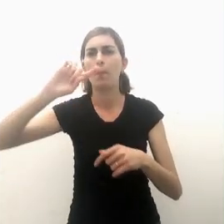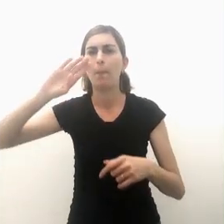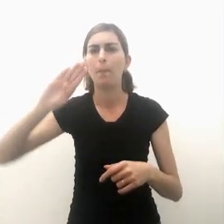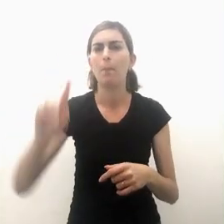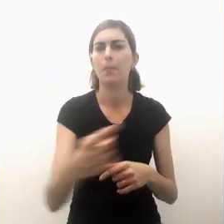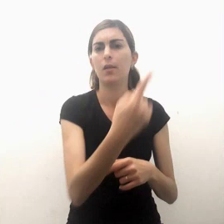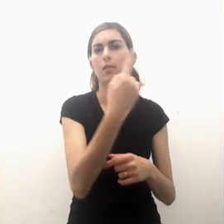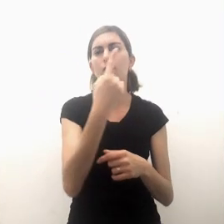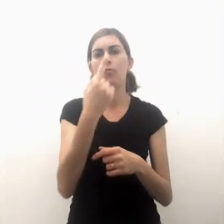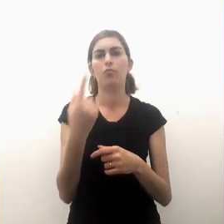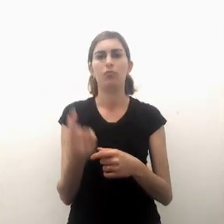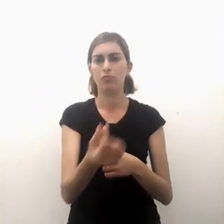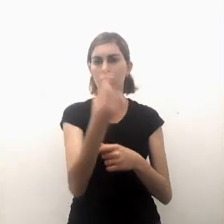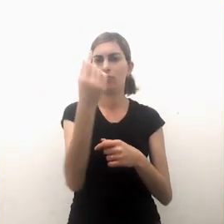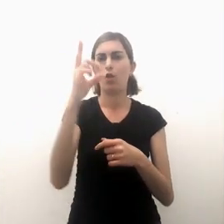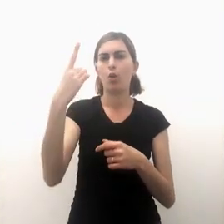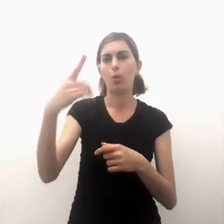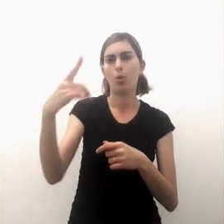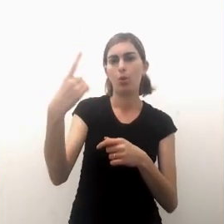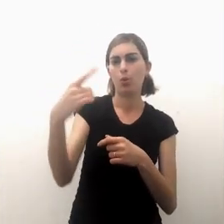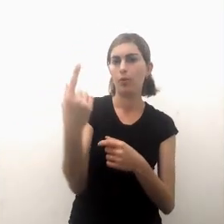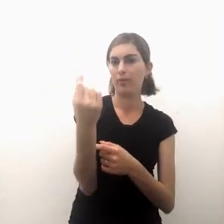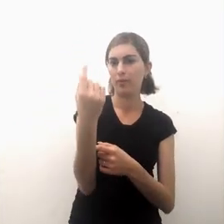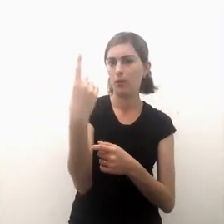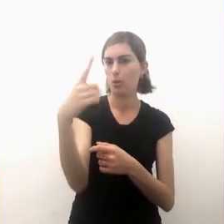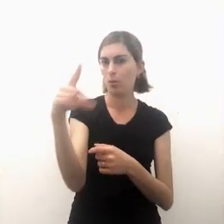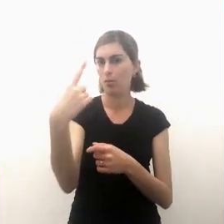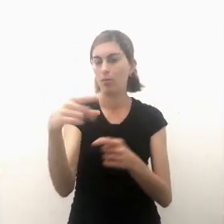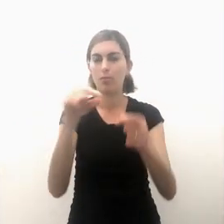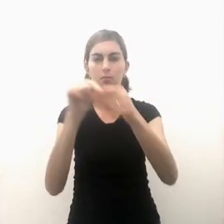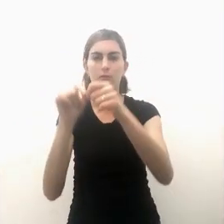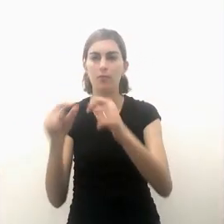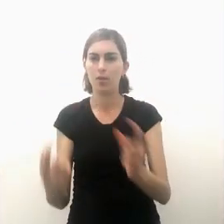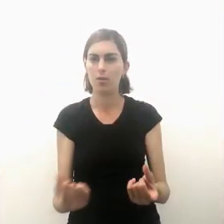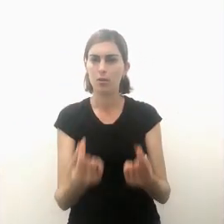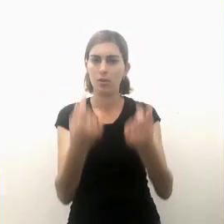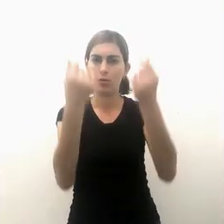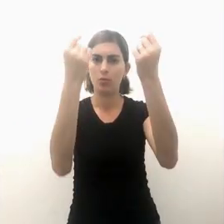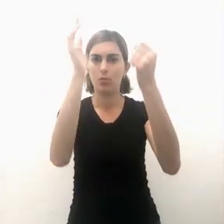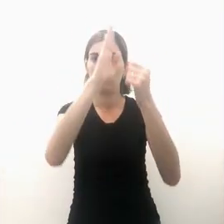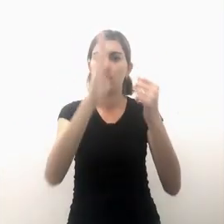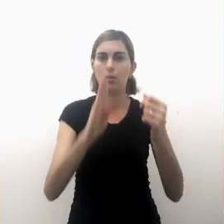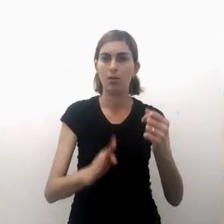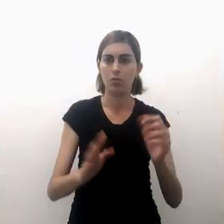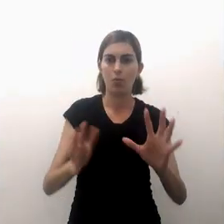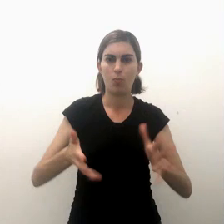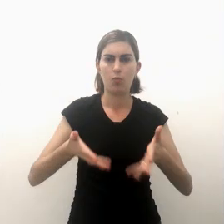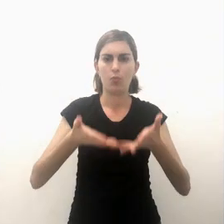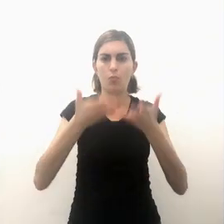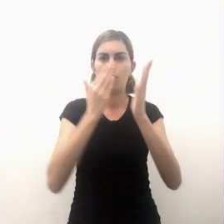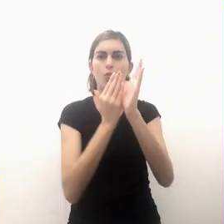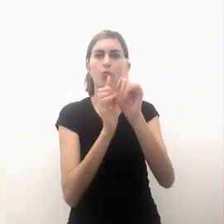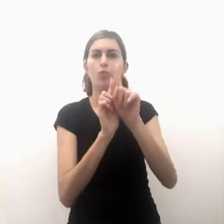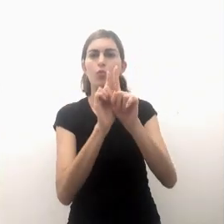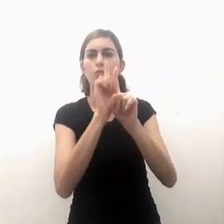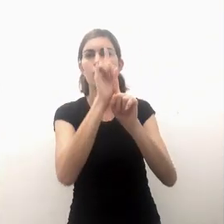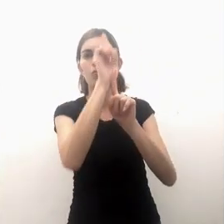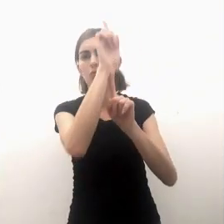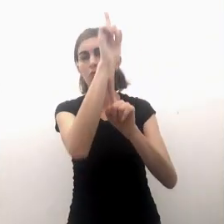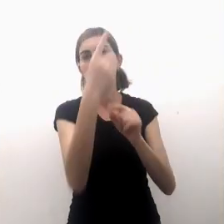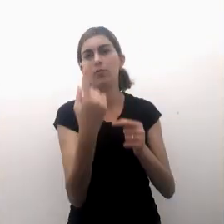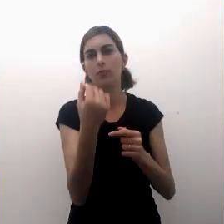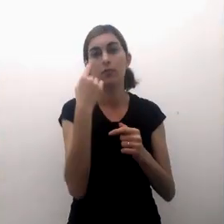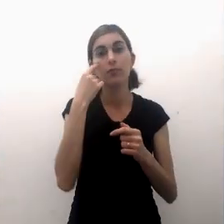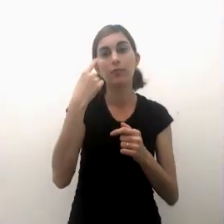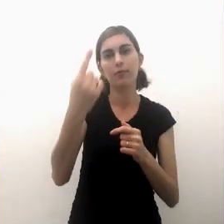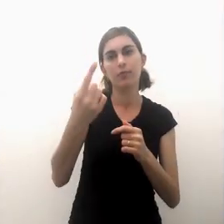bilhão, tá, no valor dólar, né, no caso, e isso fez com que a economia brasileira tivesse uma alta. Então, ao lado vocês